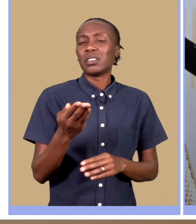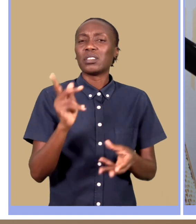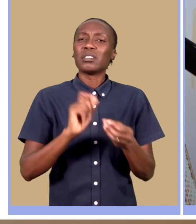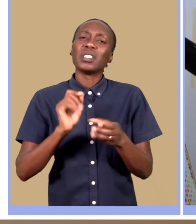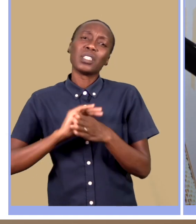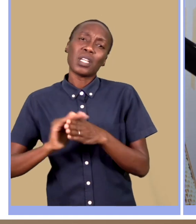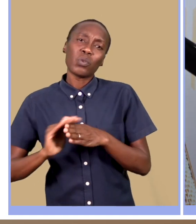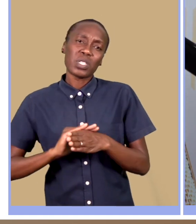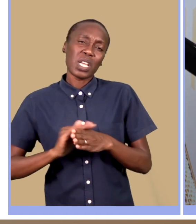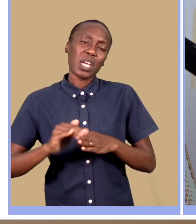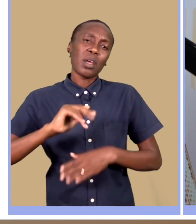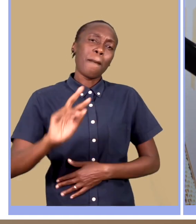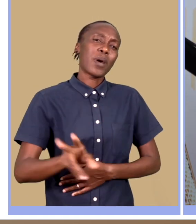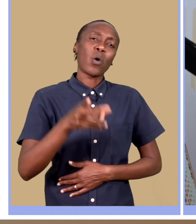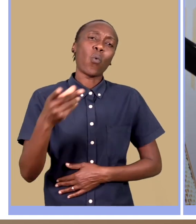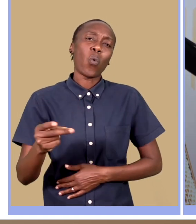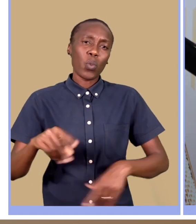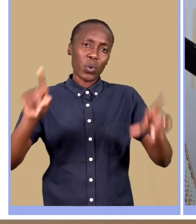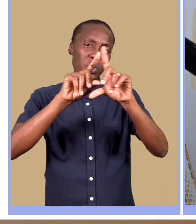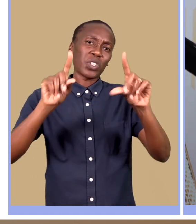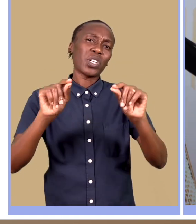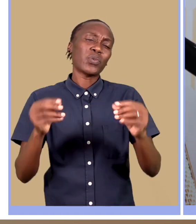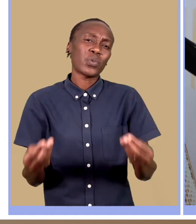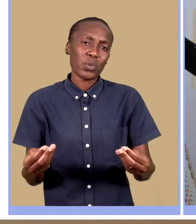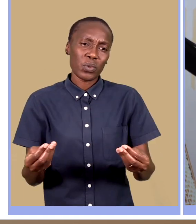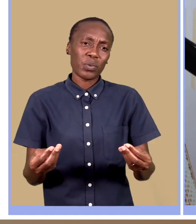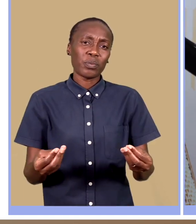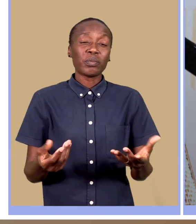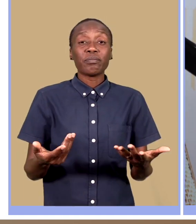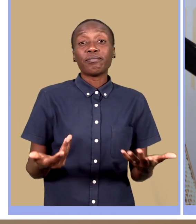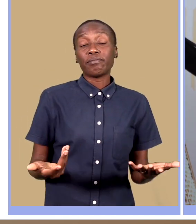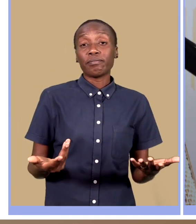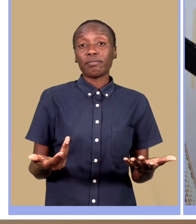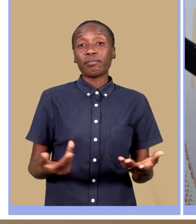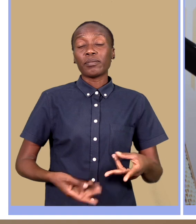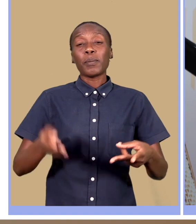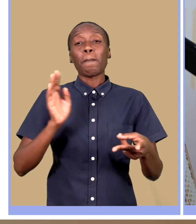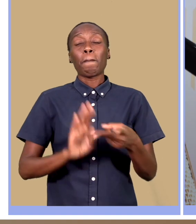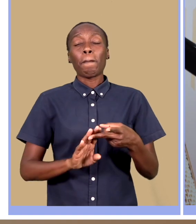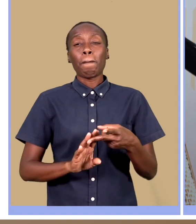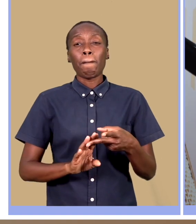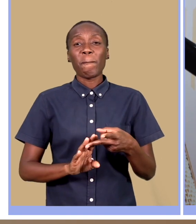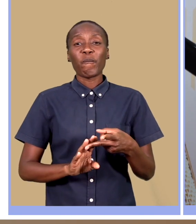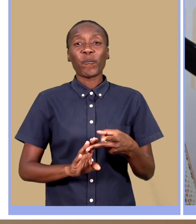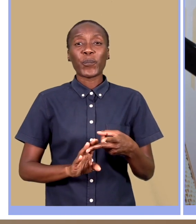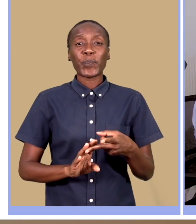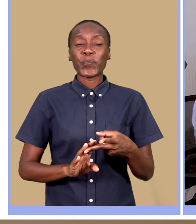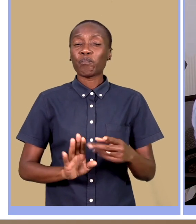ser utilizados para outros fatores e outras iniciativas. Mas, infelizmente,